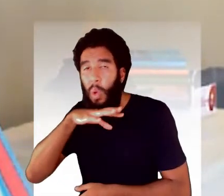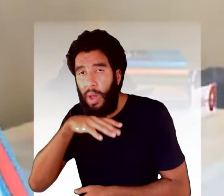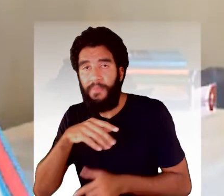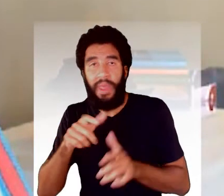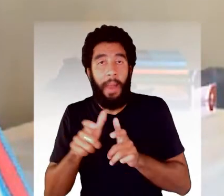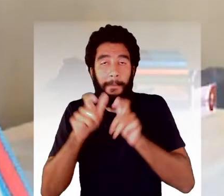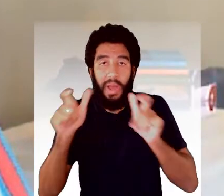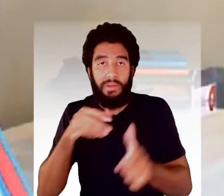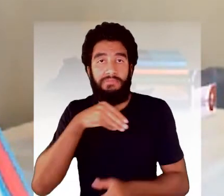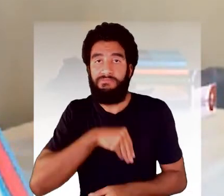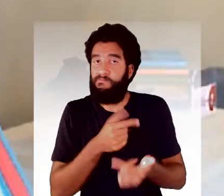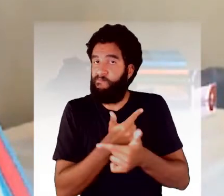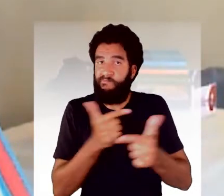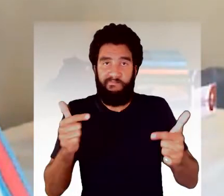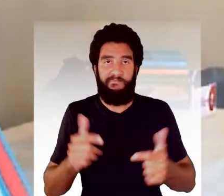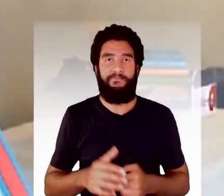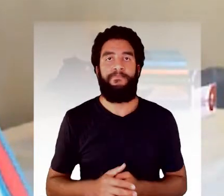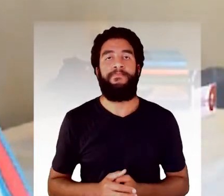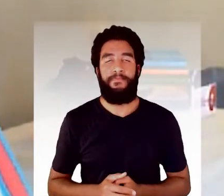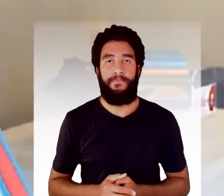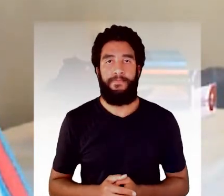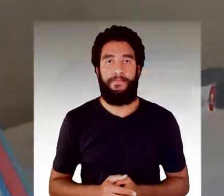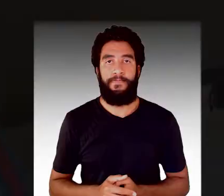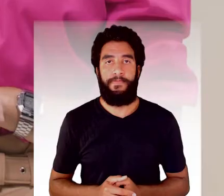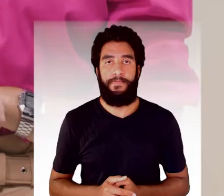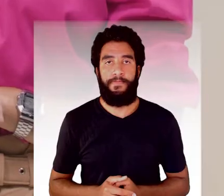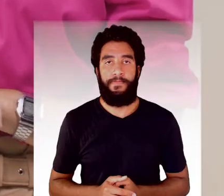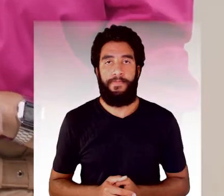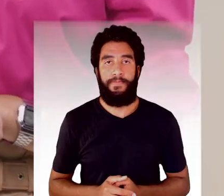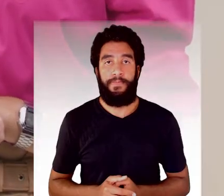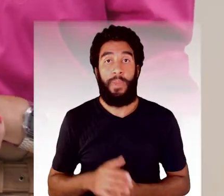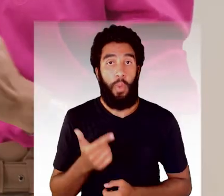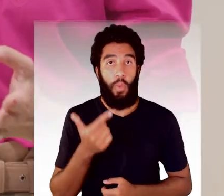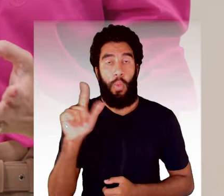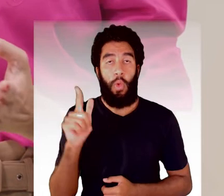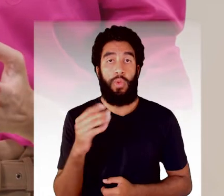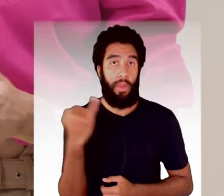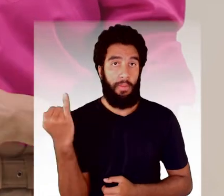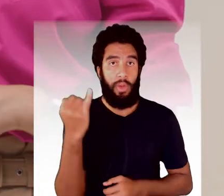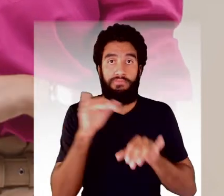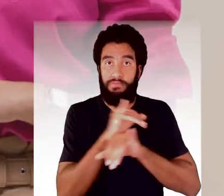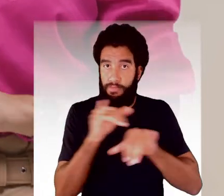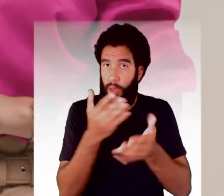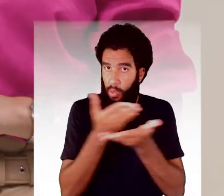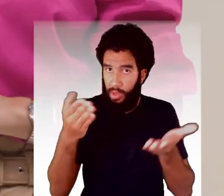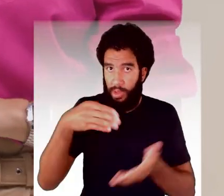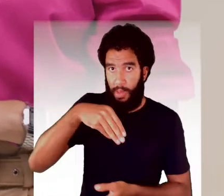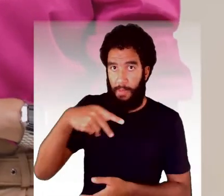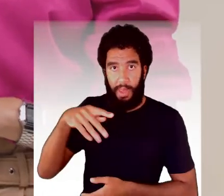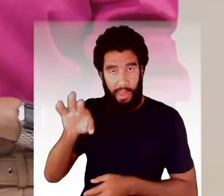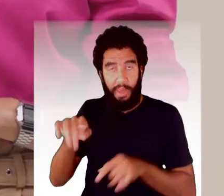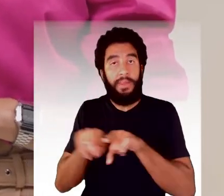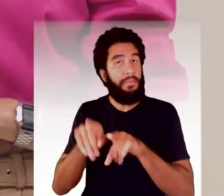e boa parte dos trabalhadores não recebiam salários. Outro veículo fundamental na hora de informar você